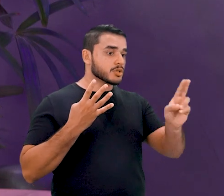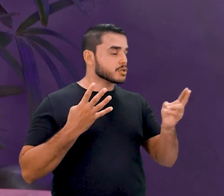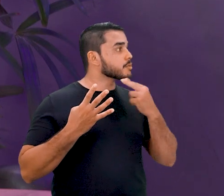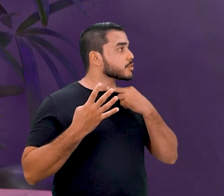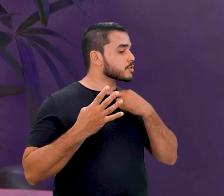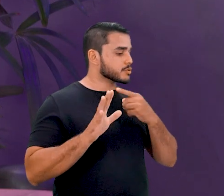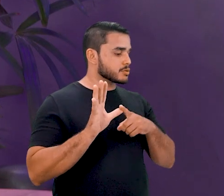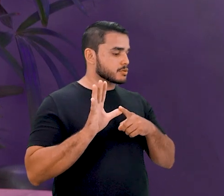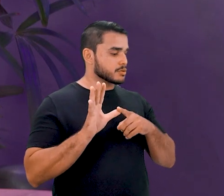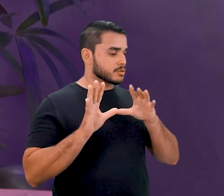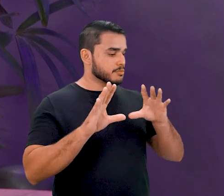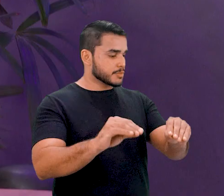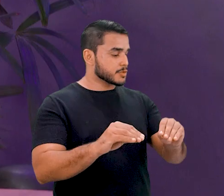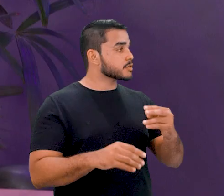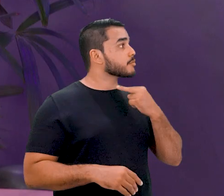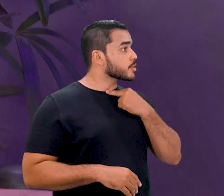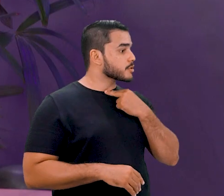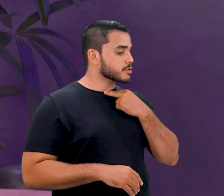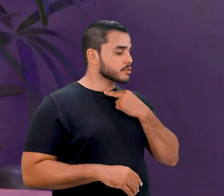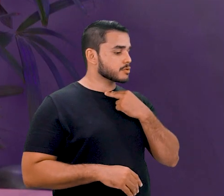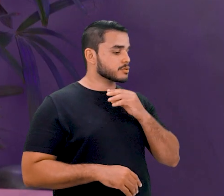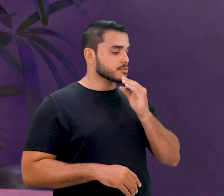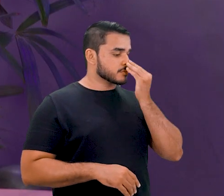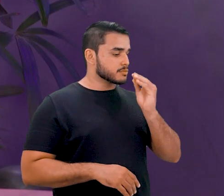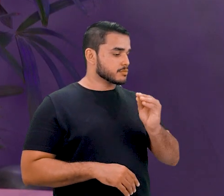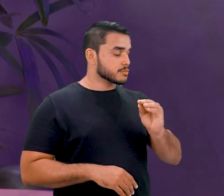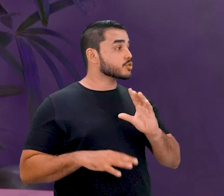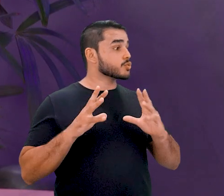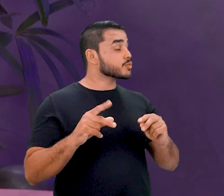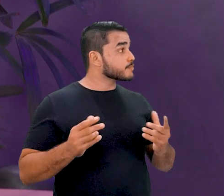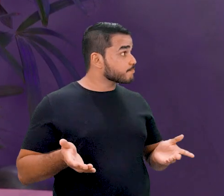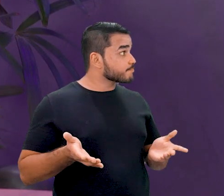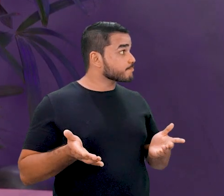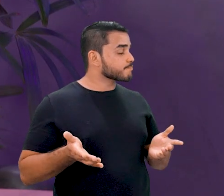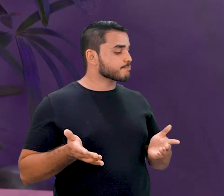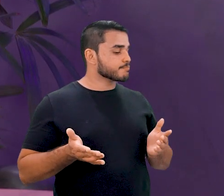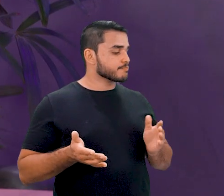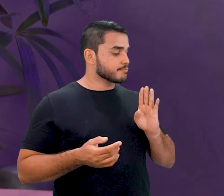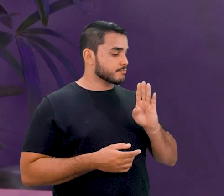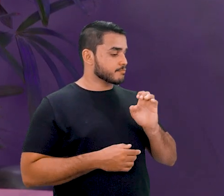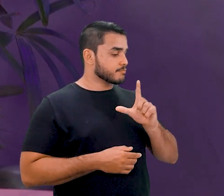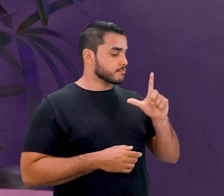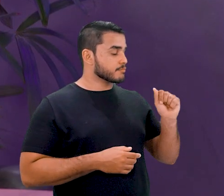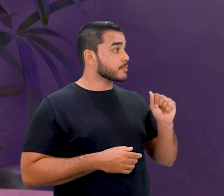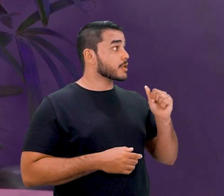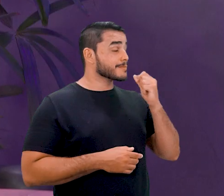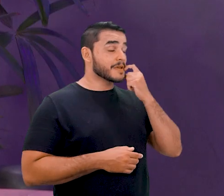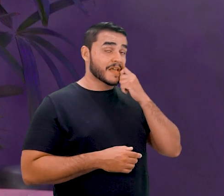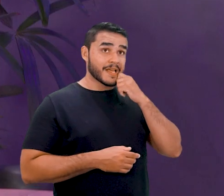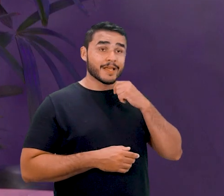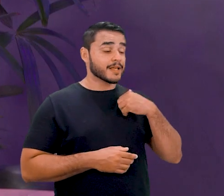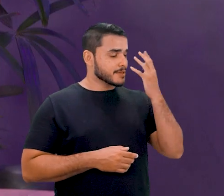pode tocar nela, não pode brincar. Tem que ignorar. Tudo. Inclusive, a Bela, ela é muito... Gente,